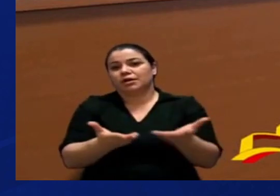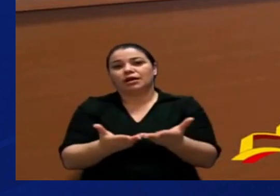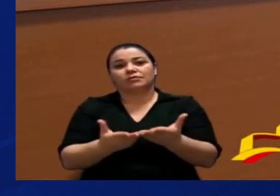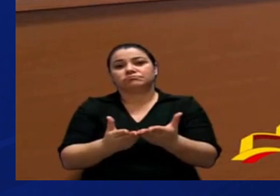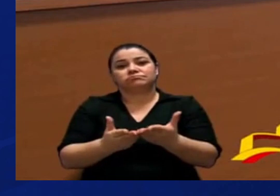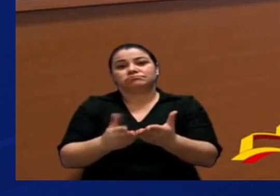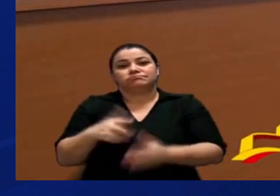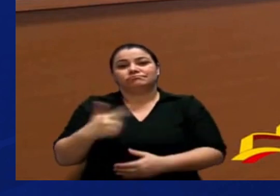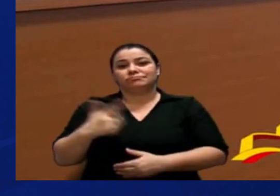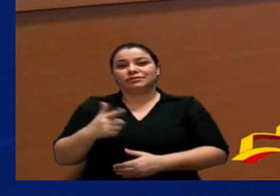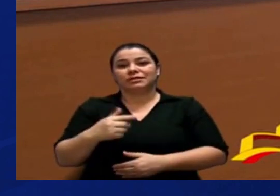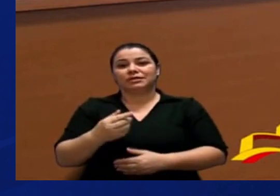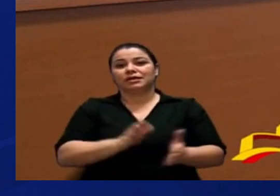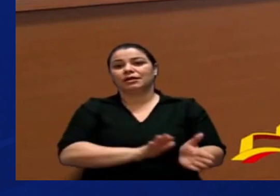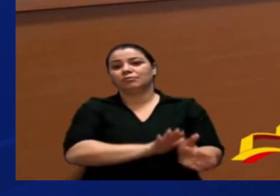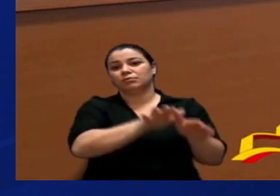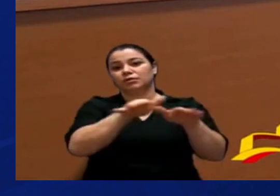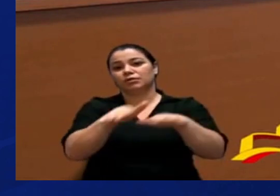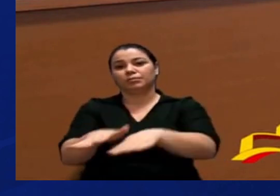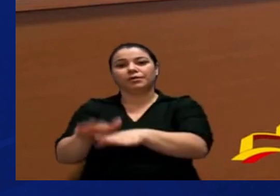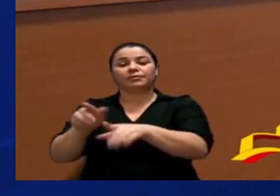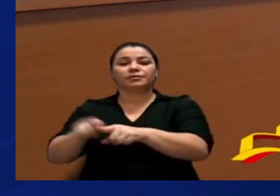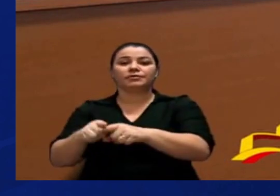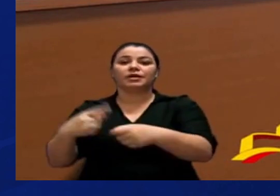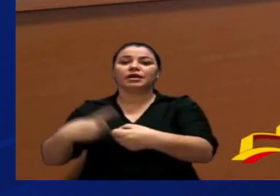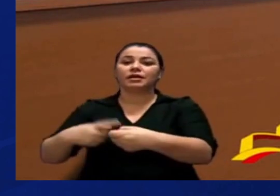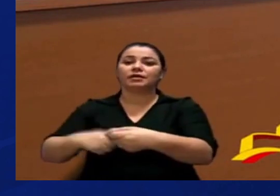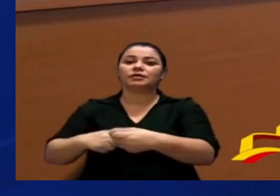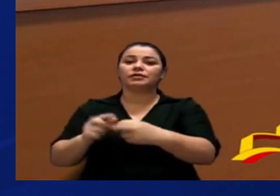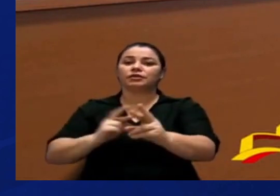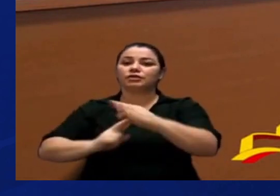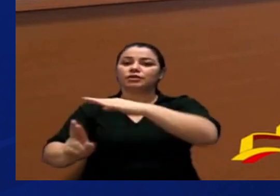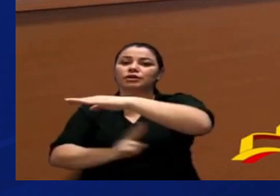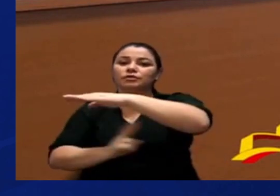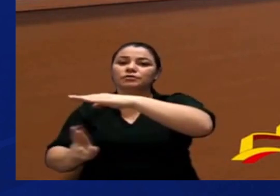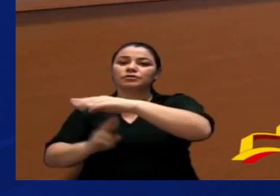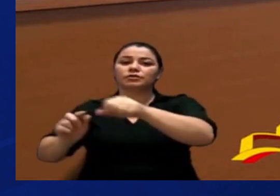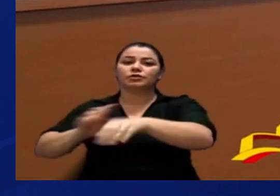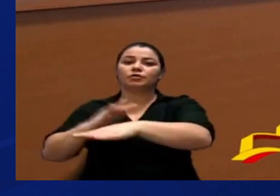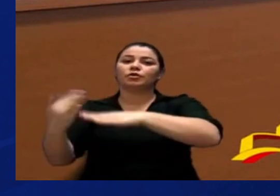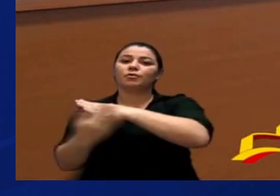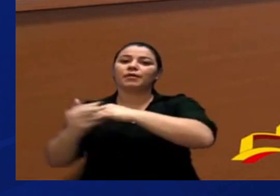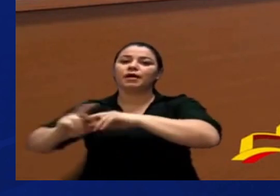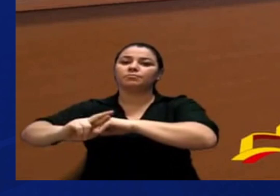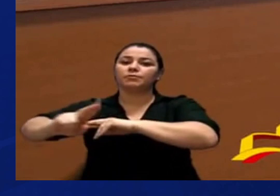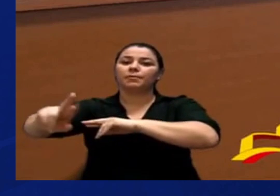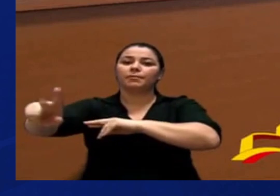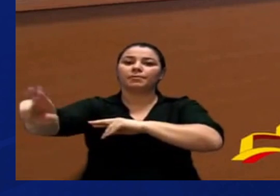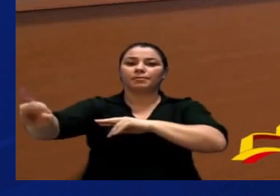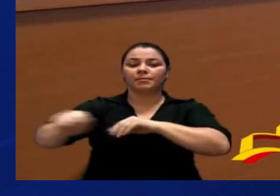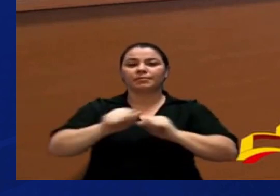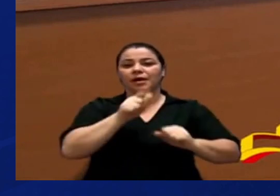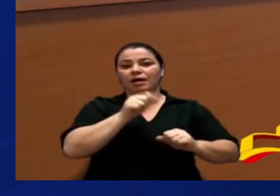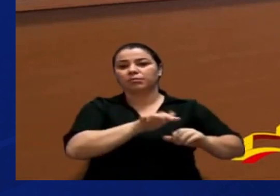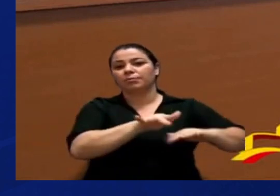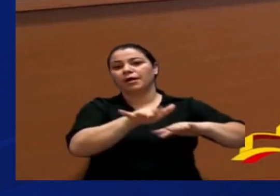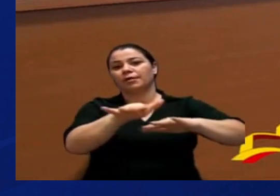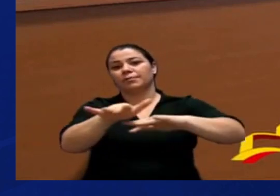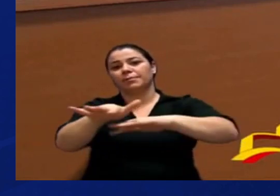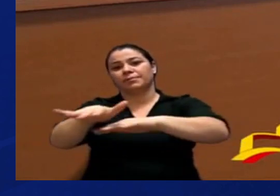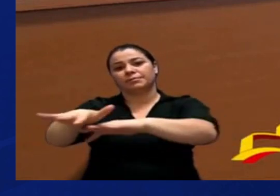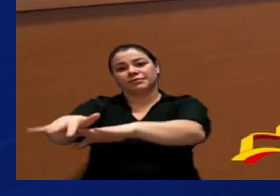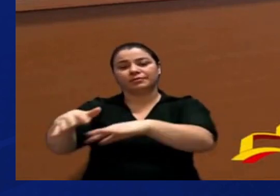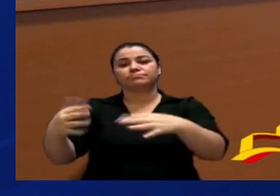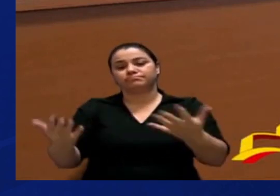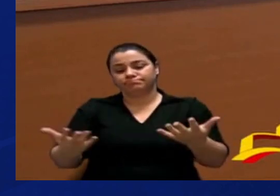não mais. A água vem para cá, para a região da rodoviária, para o Jardim Sandra, para todos aqueles setores, Jardim